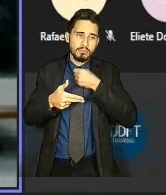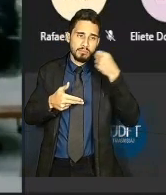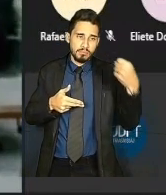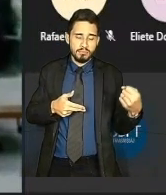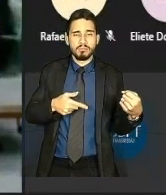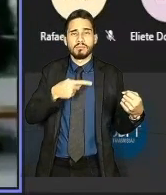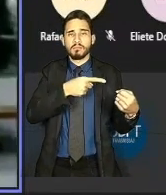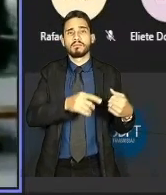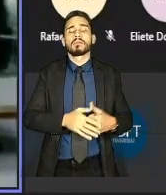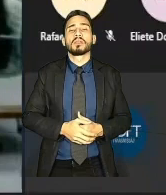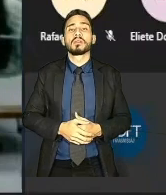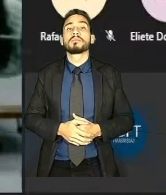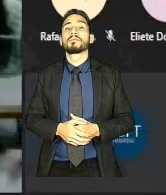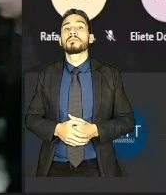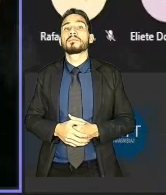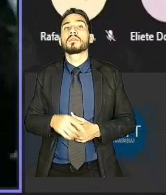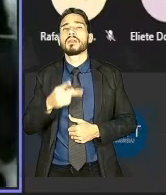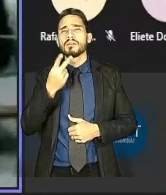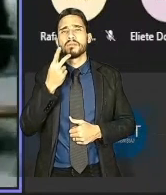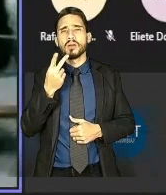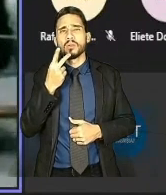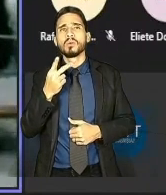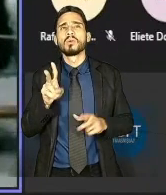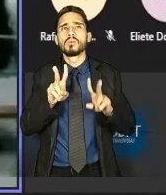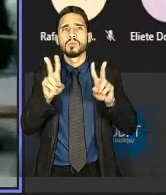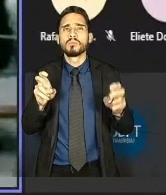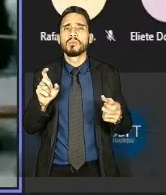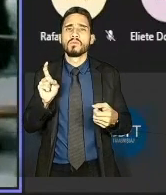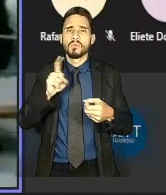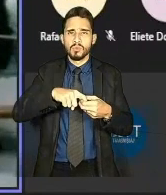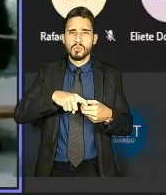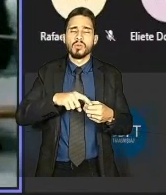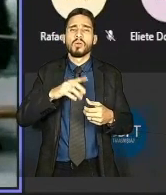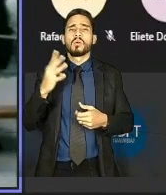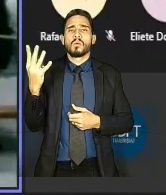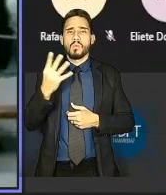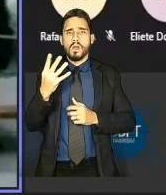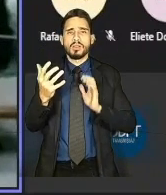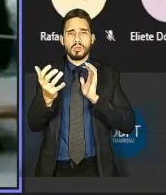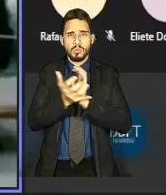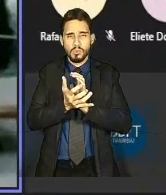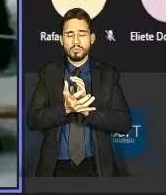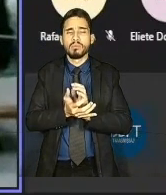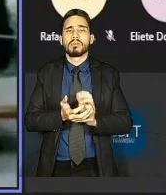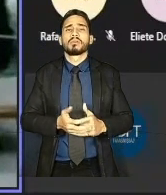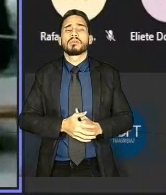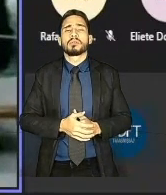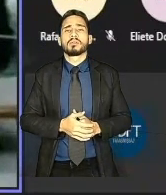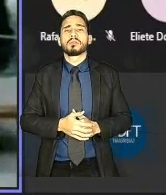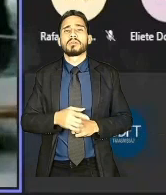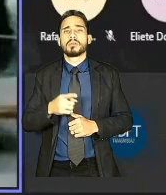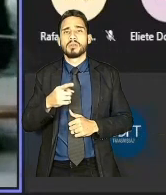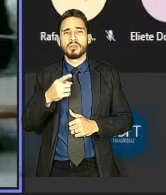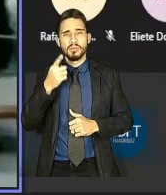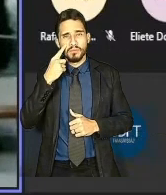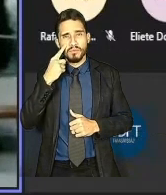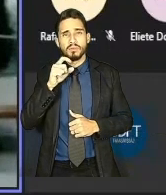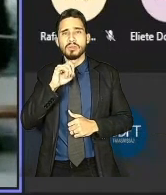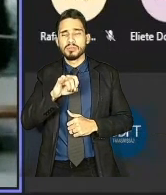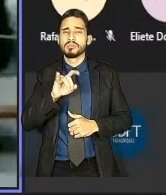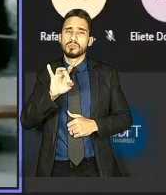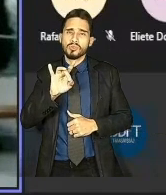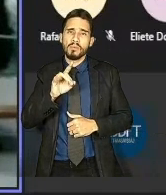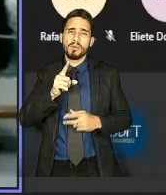relator. Senhor presidente, os autos eles retornaram a esta quarta turma apenas para